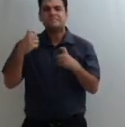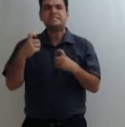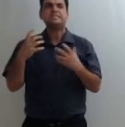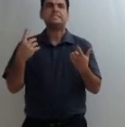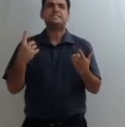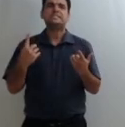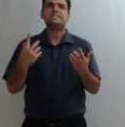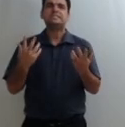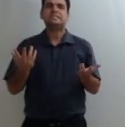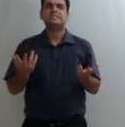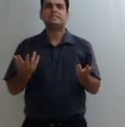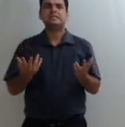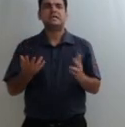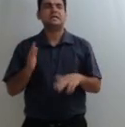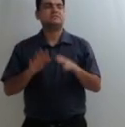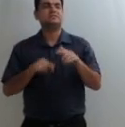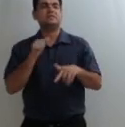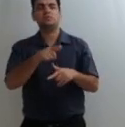mais assodado